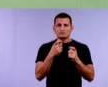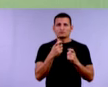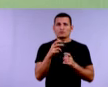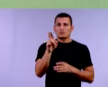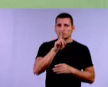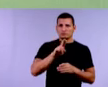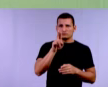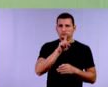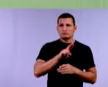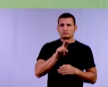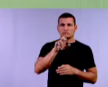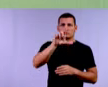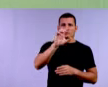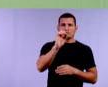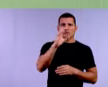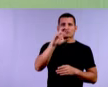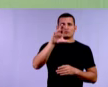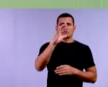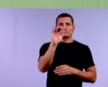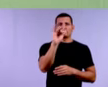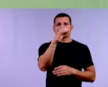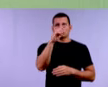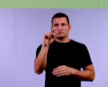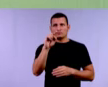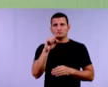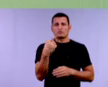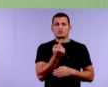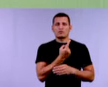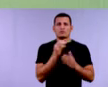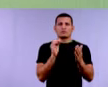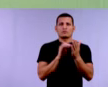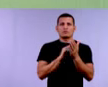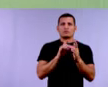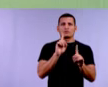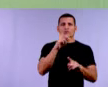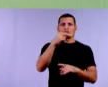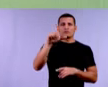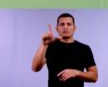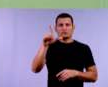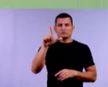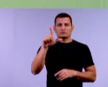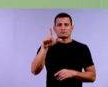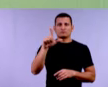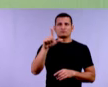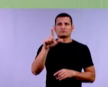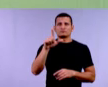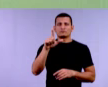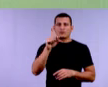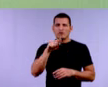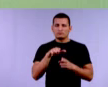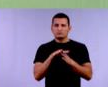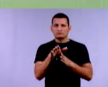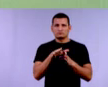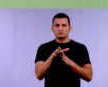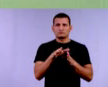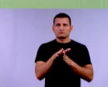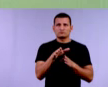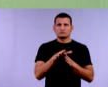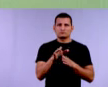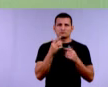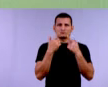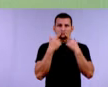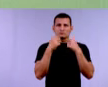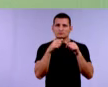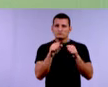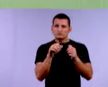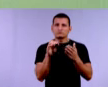a locução, nós não colocamos no plural, professora Tayane. Essa é uma dica que a língua